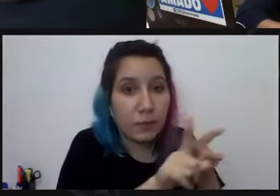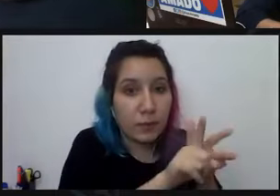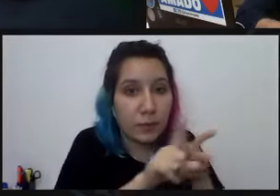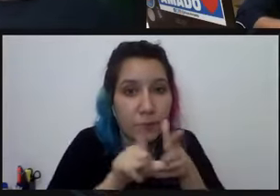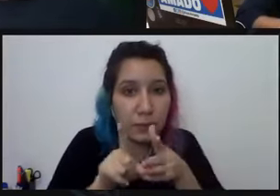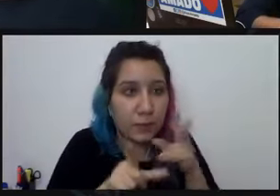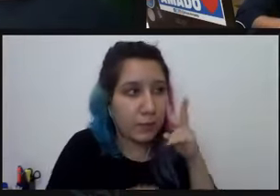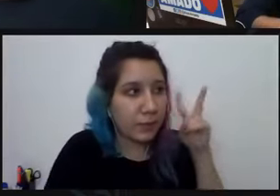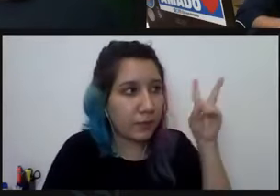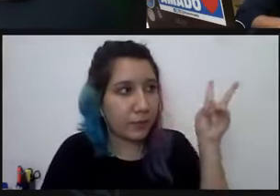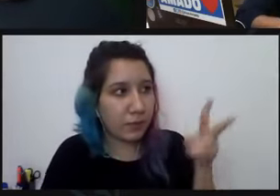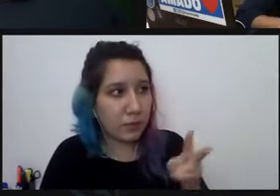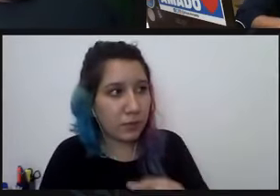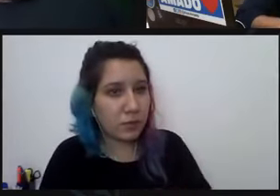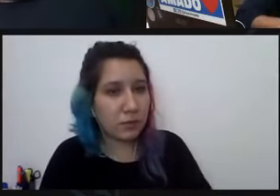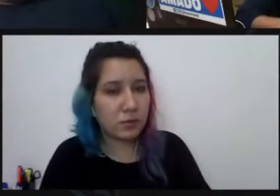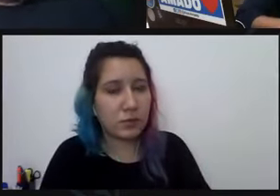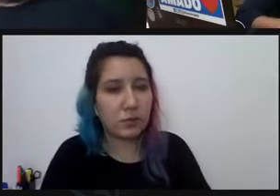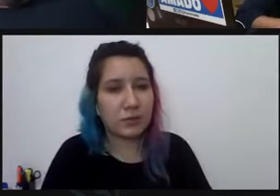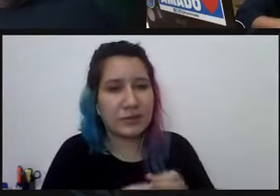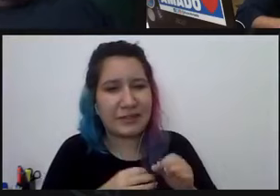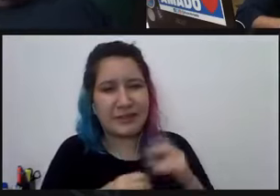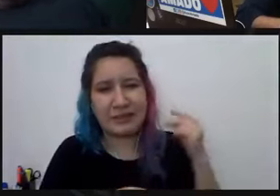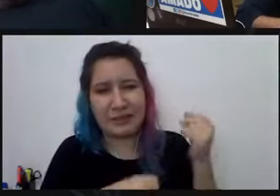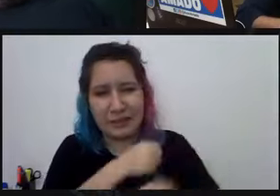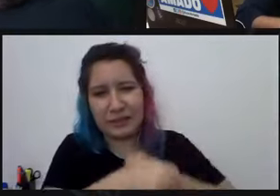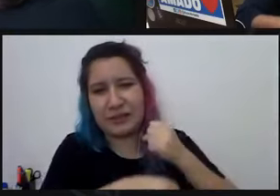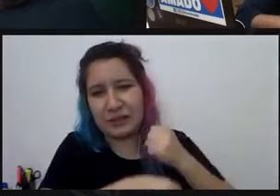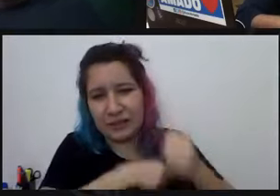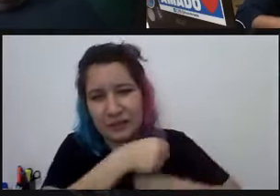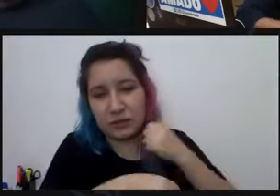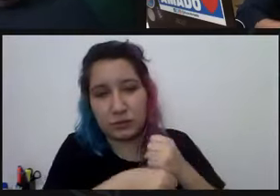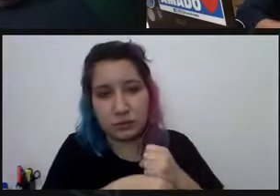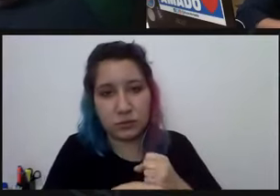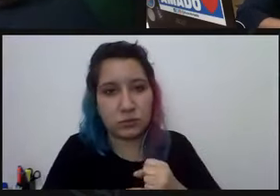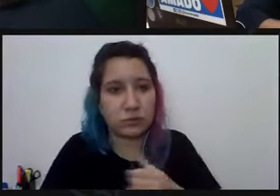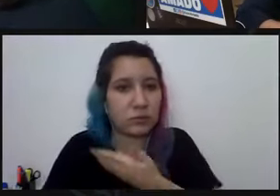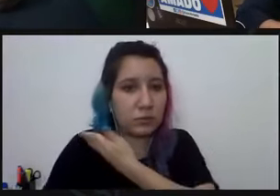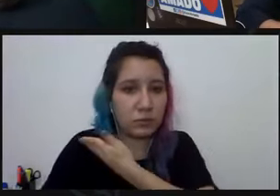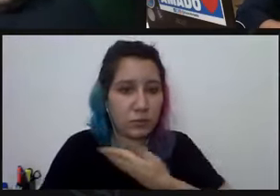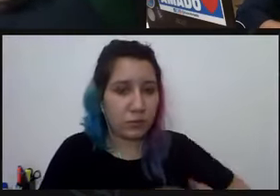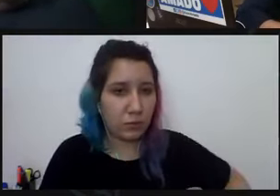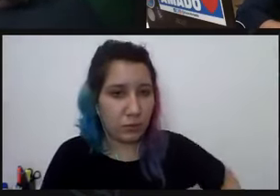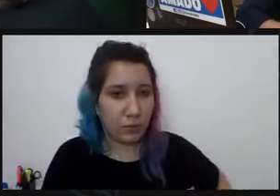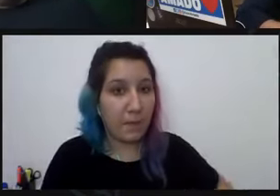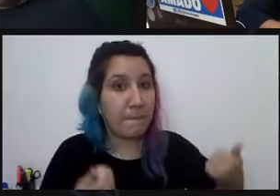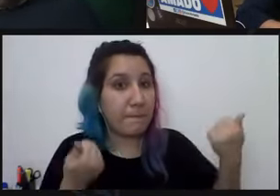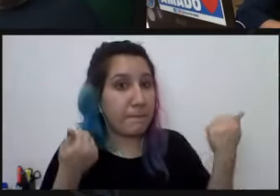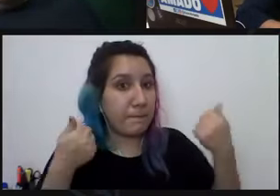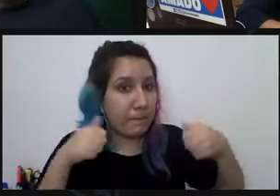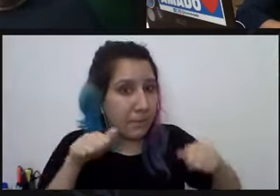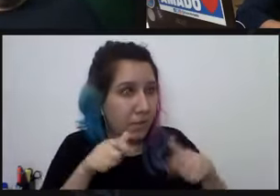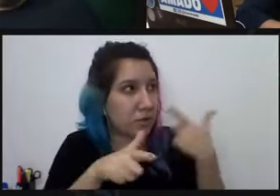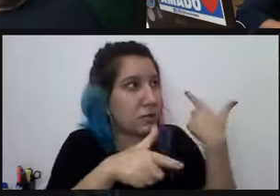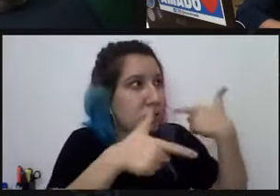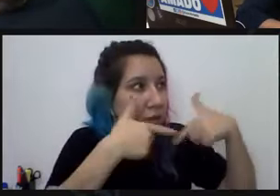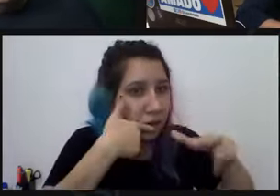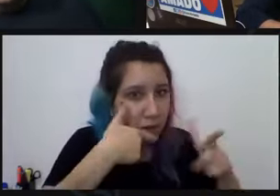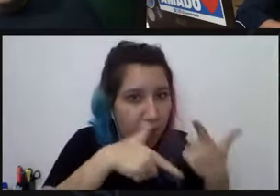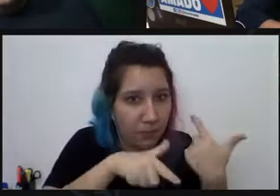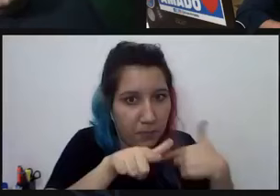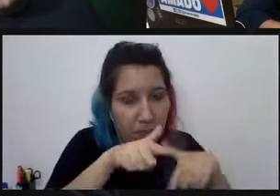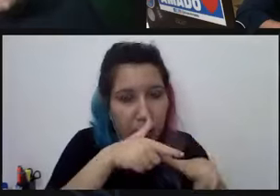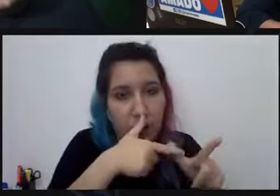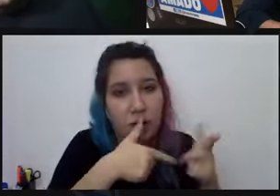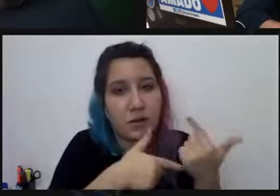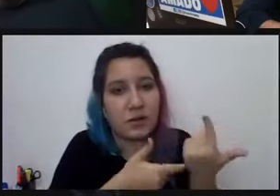Alguns casos que a gente vem trabalhando ao longo dos anos, o poder público sim tem que fazer o seu papel, fazer todo um trabalho de